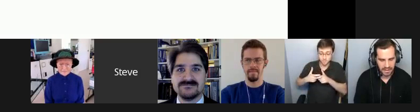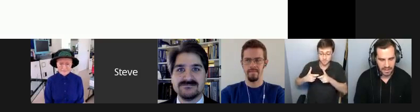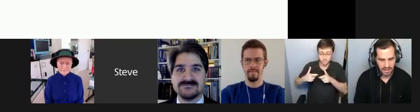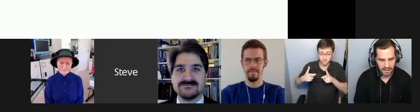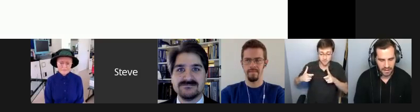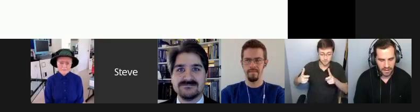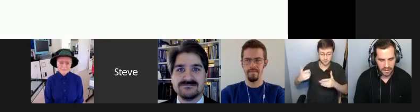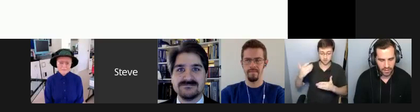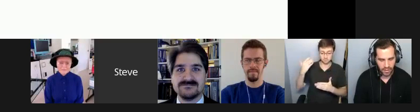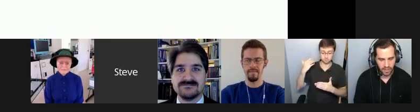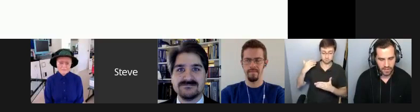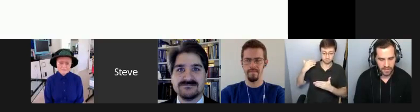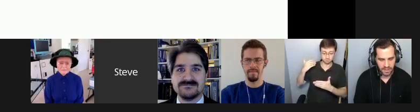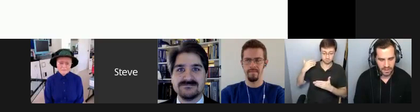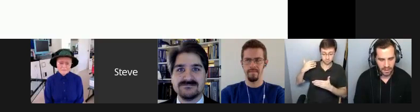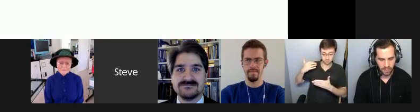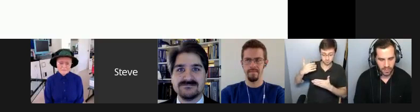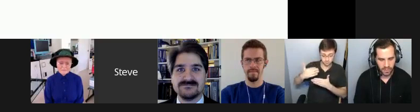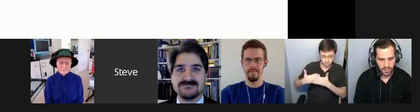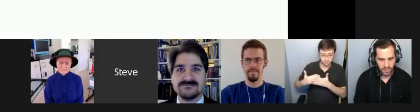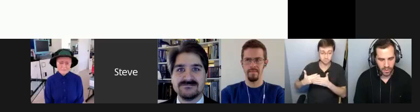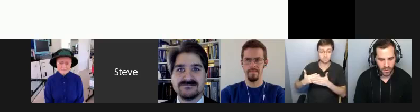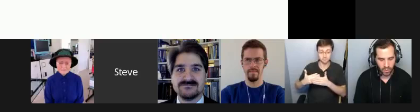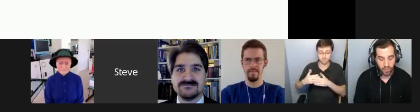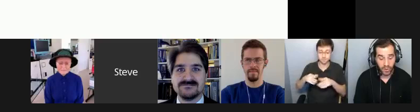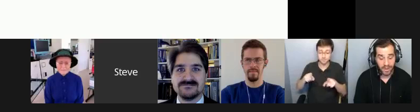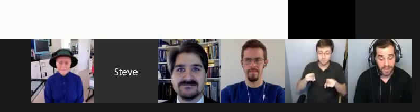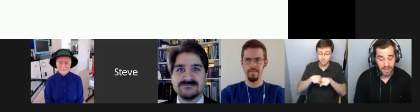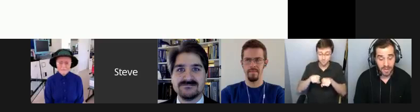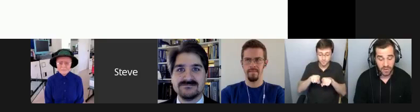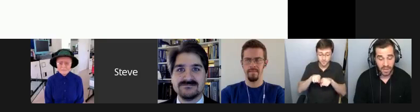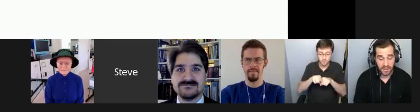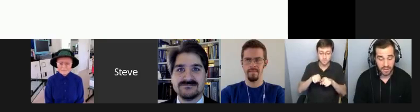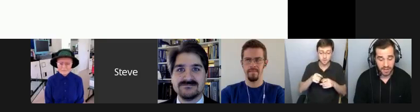e escrita. Nós temos